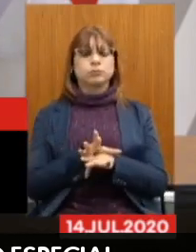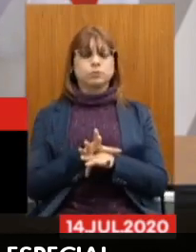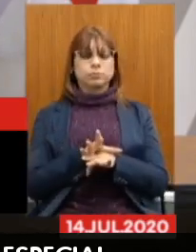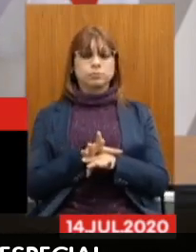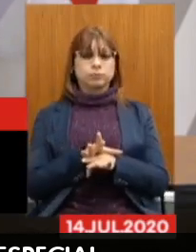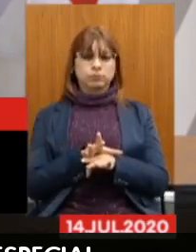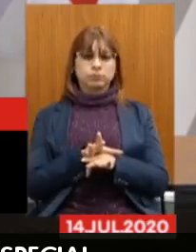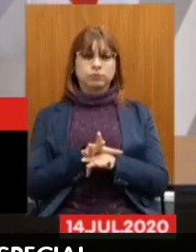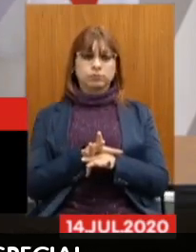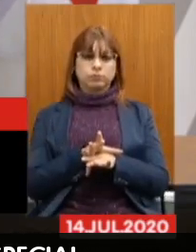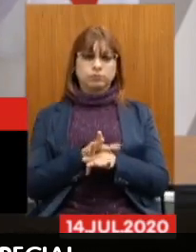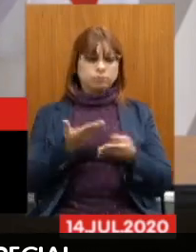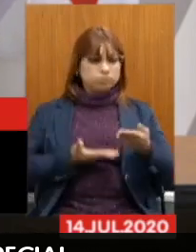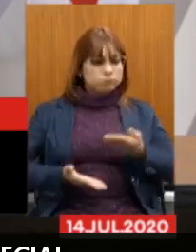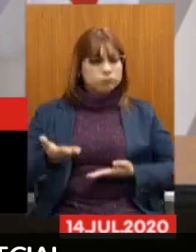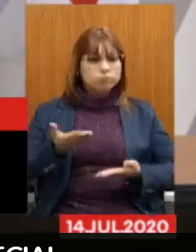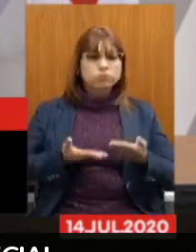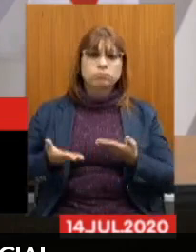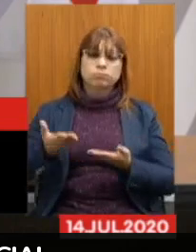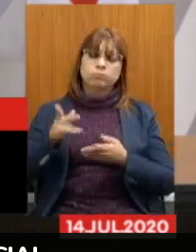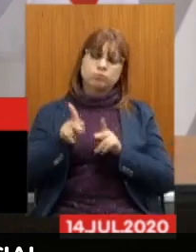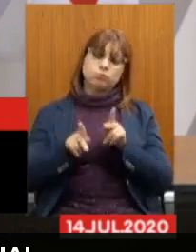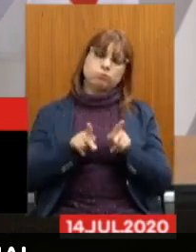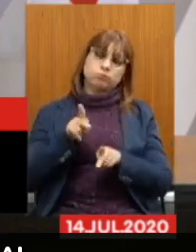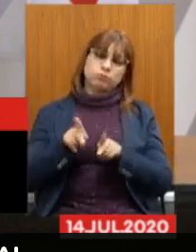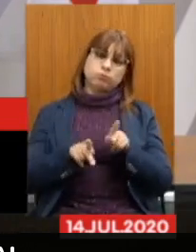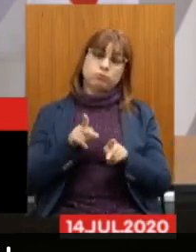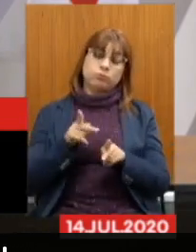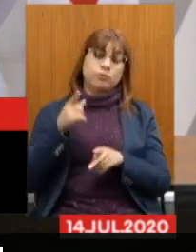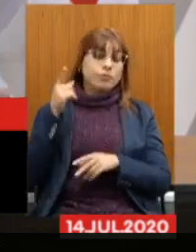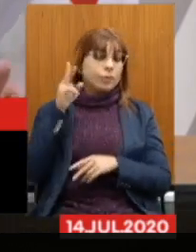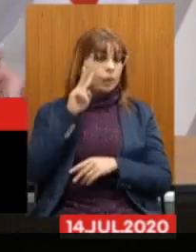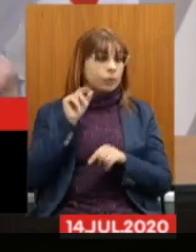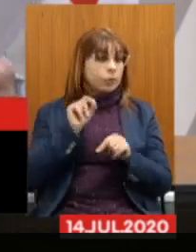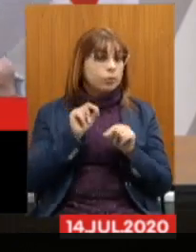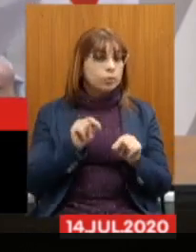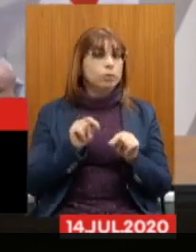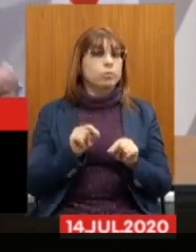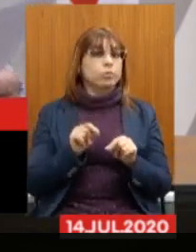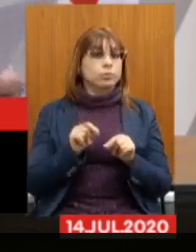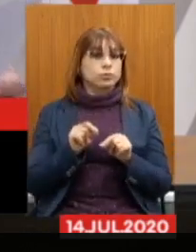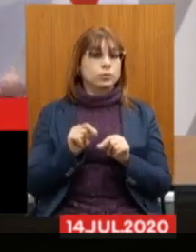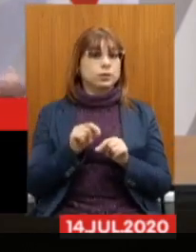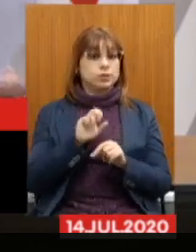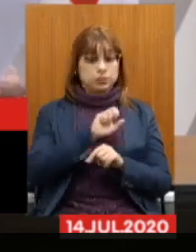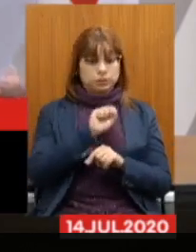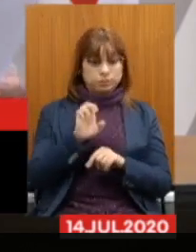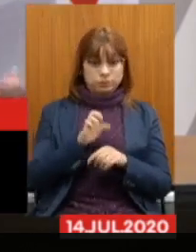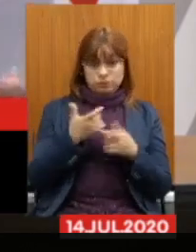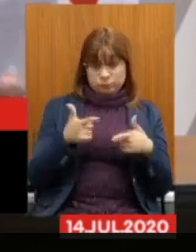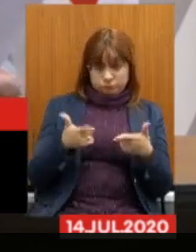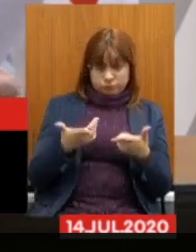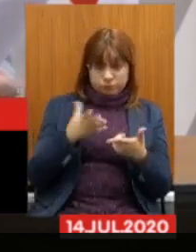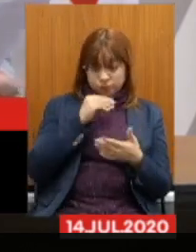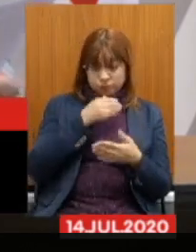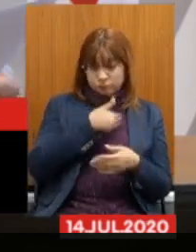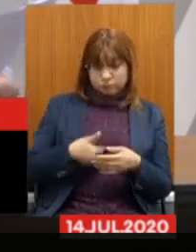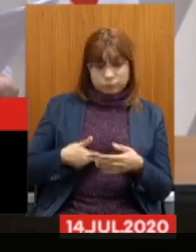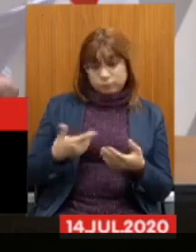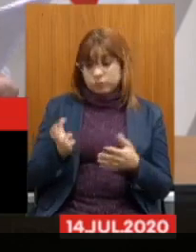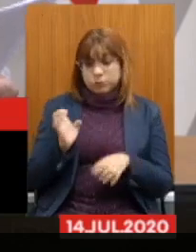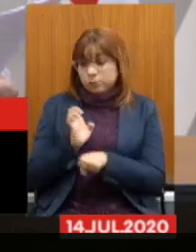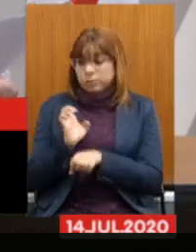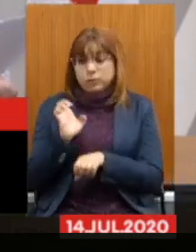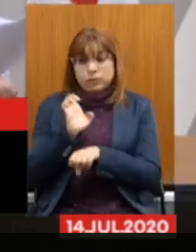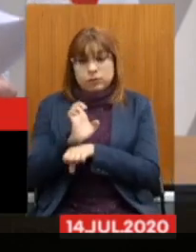a população. Lembramos que sem servidores públicos não há Estado. Desconhecendo todo o